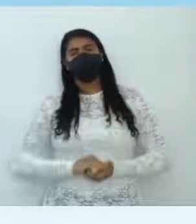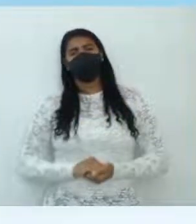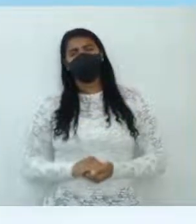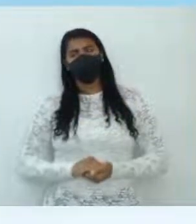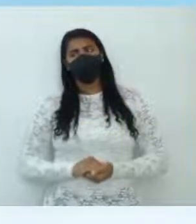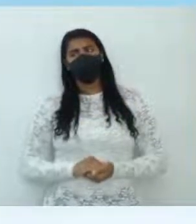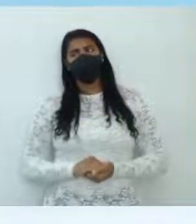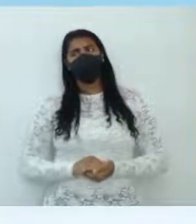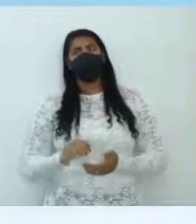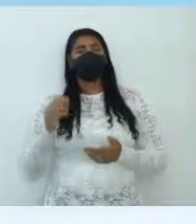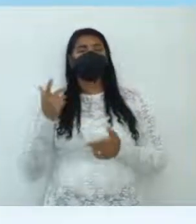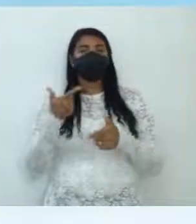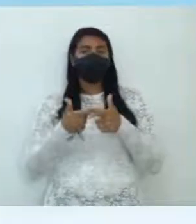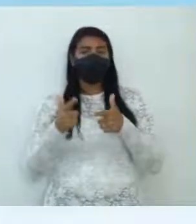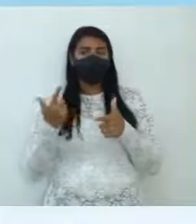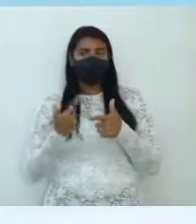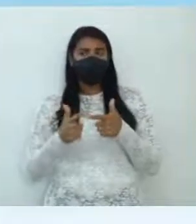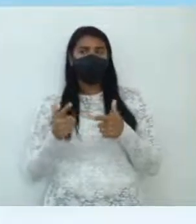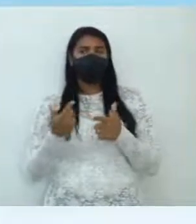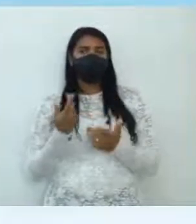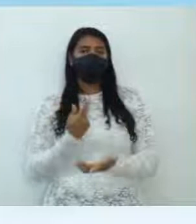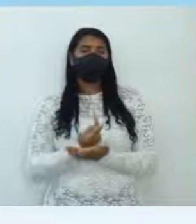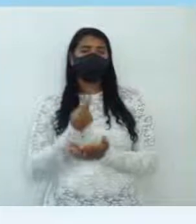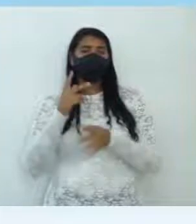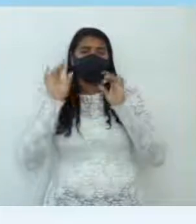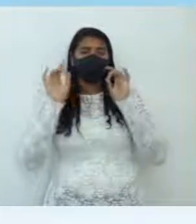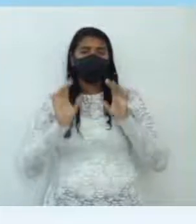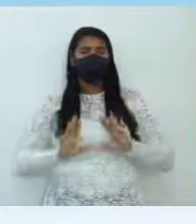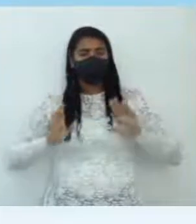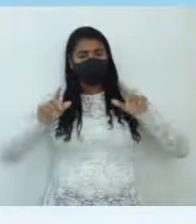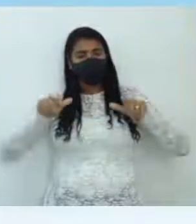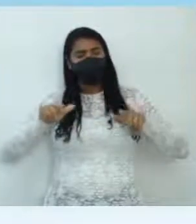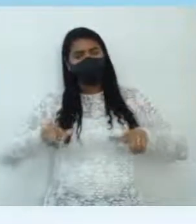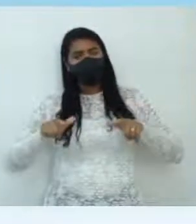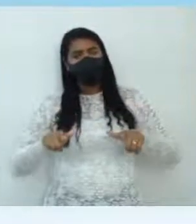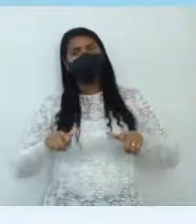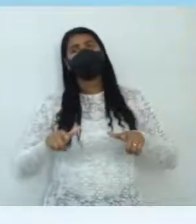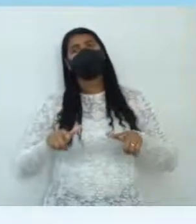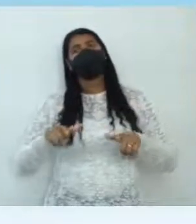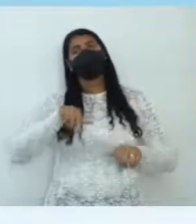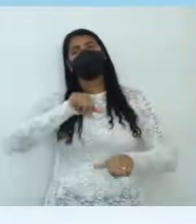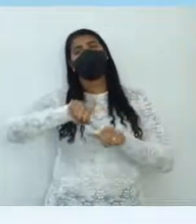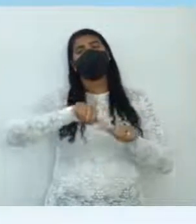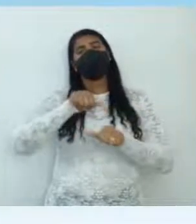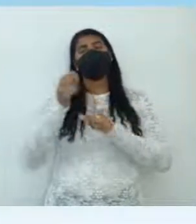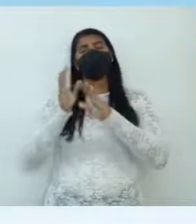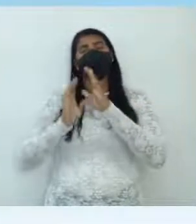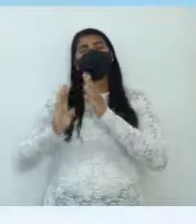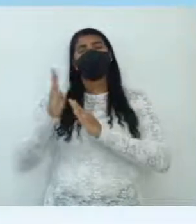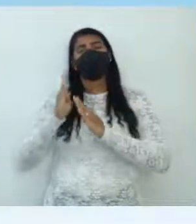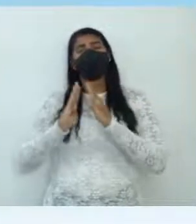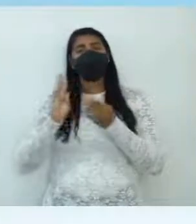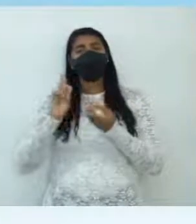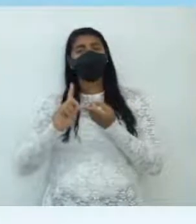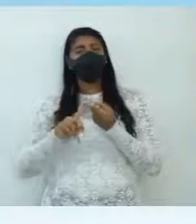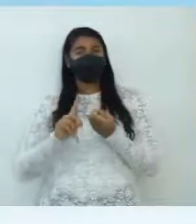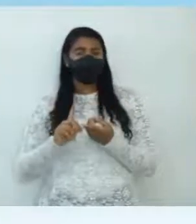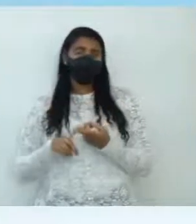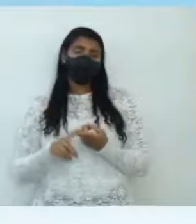desde problemas locais específicos até alterações biológicas, como